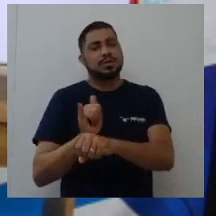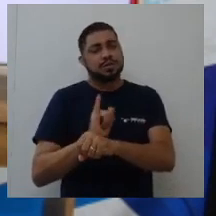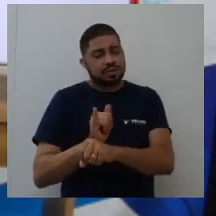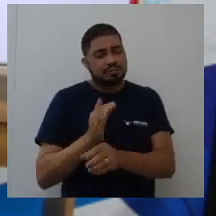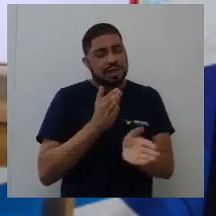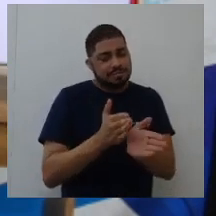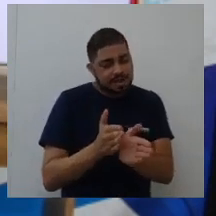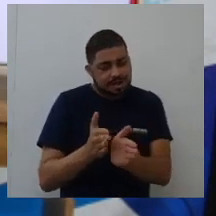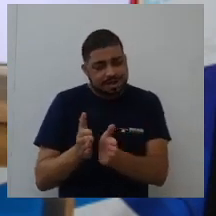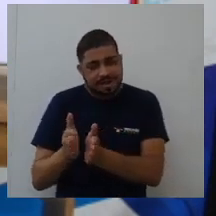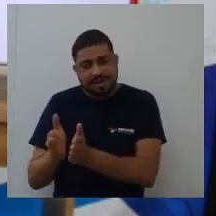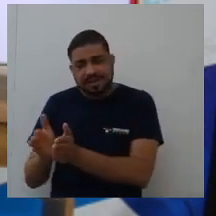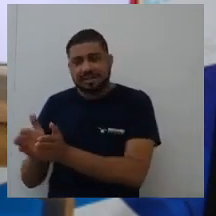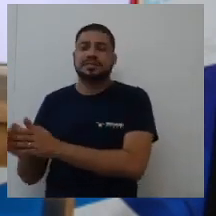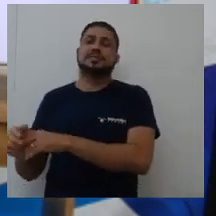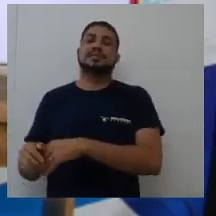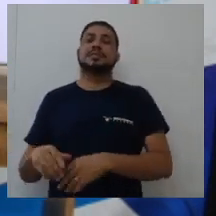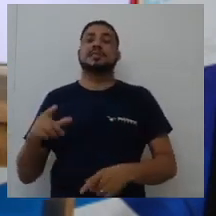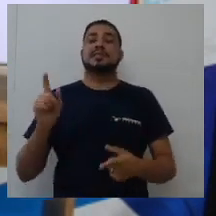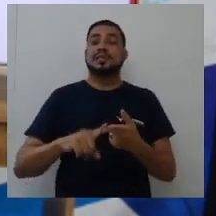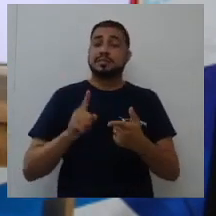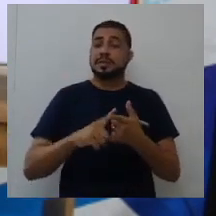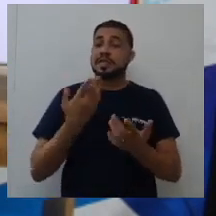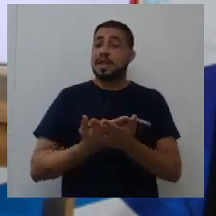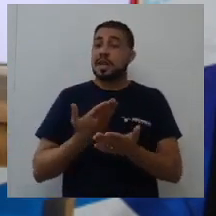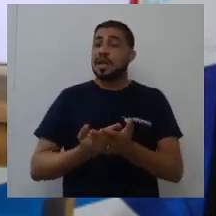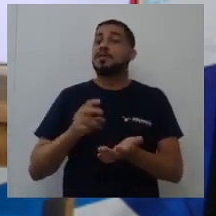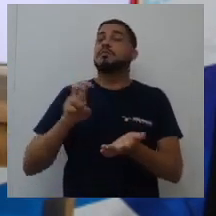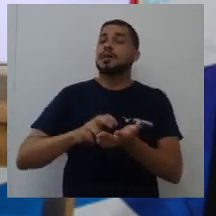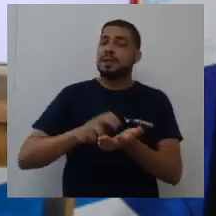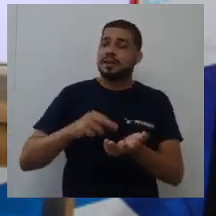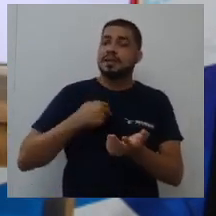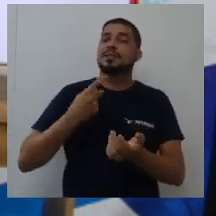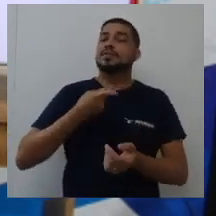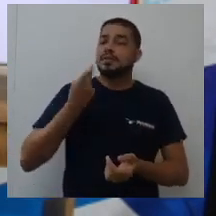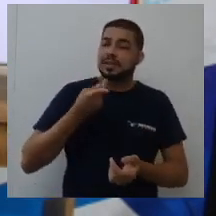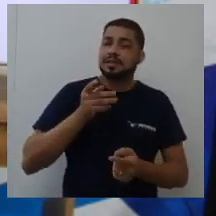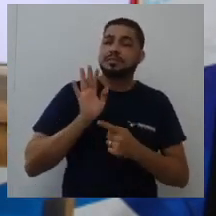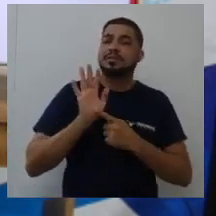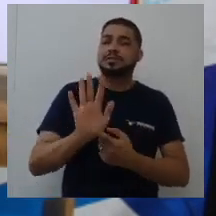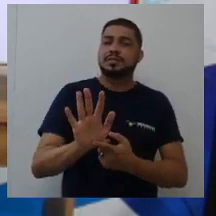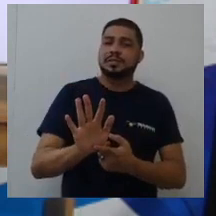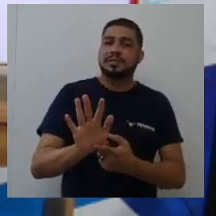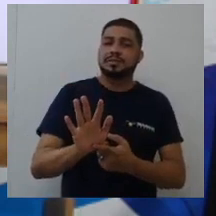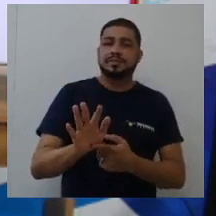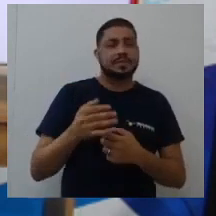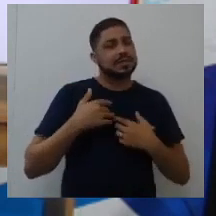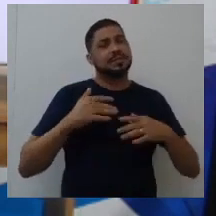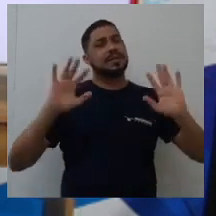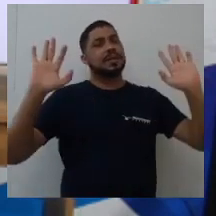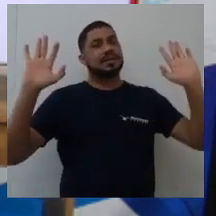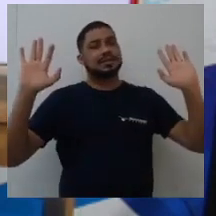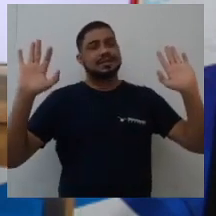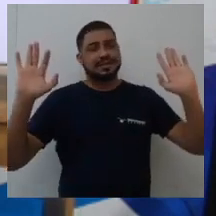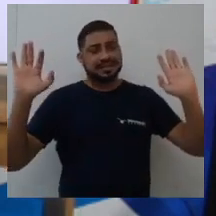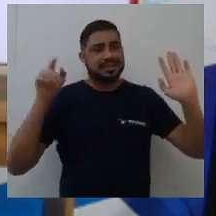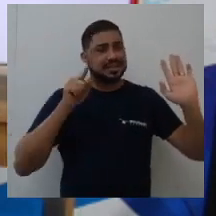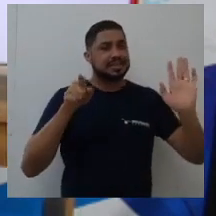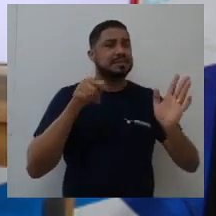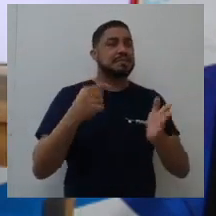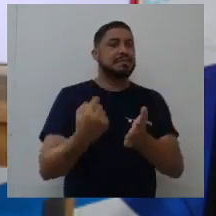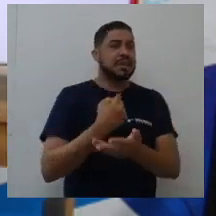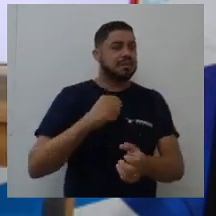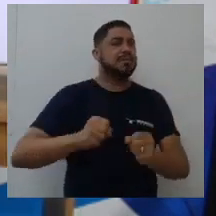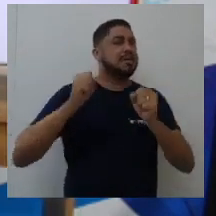lá, vai voltar, brother. Outra coisa, tem uma aula de manhã que eu falei e mostrei pra você aí, tá? Não me leva a mal não, mas essa sua pergunta